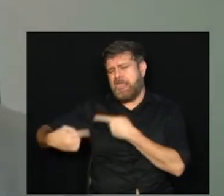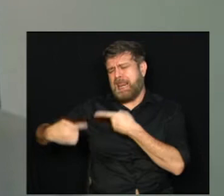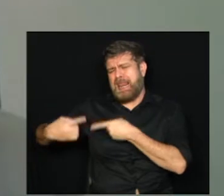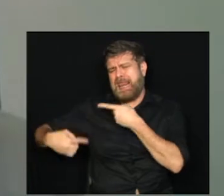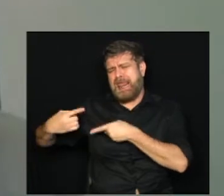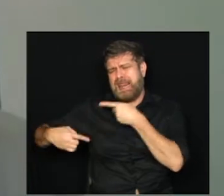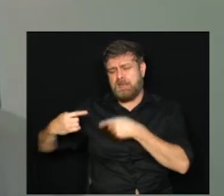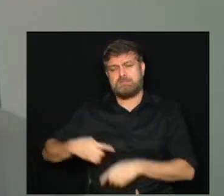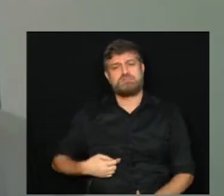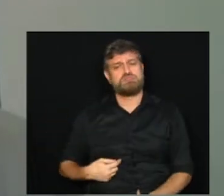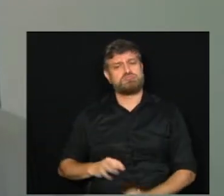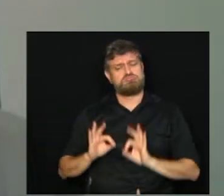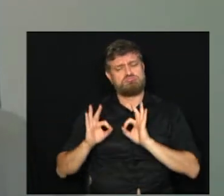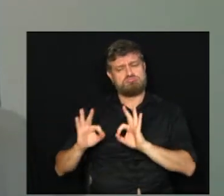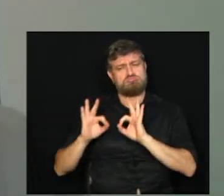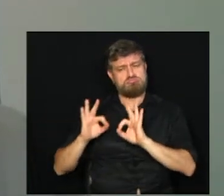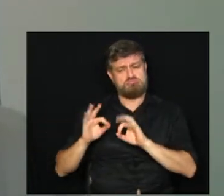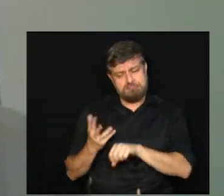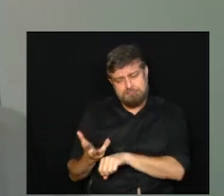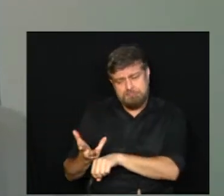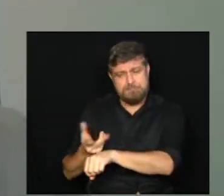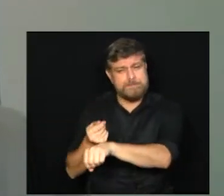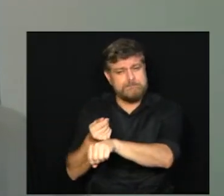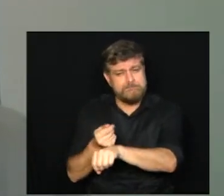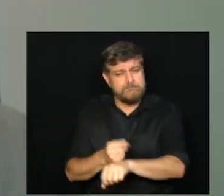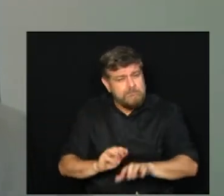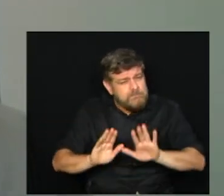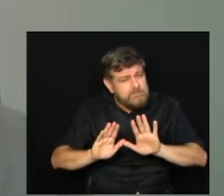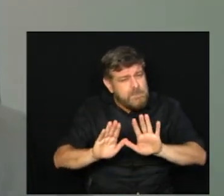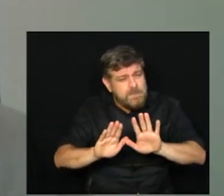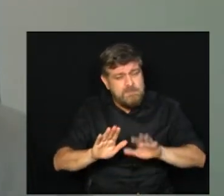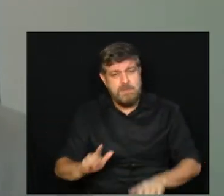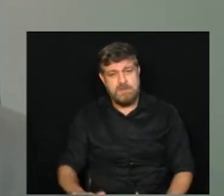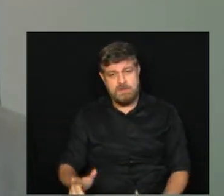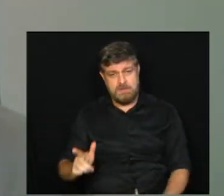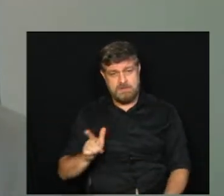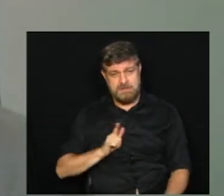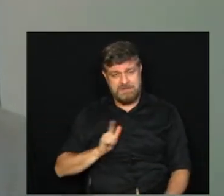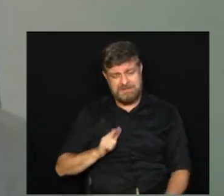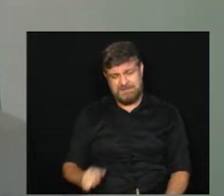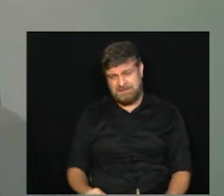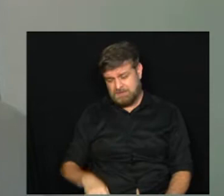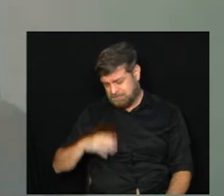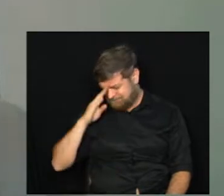muito rico a discussão, mas a parte mais